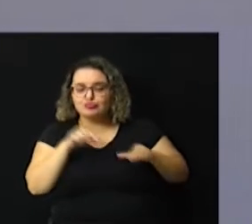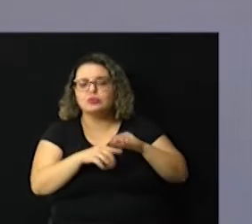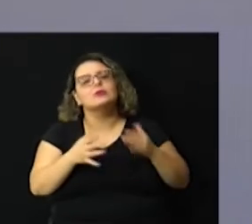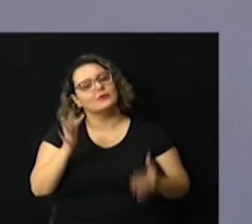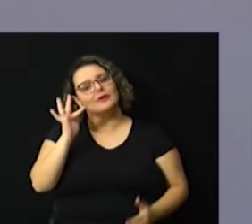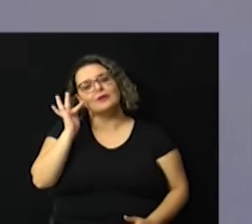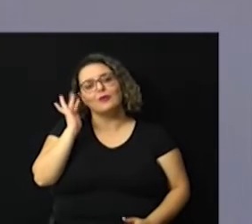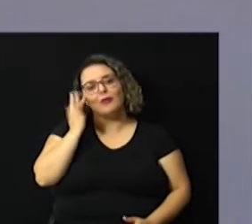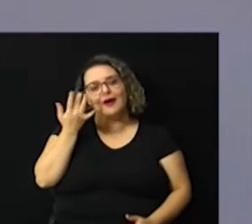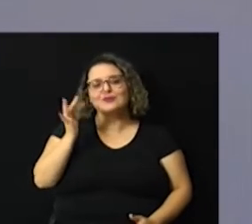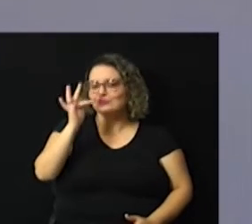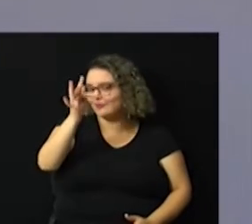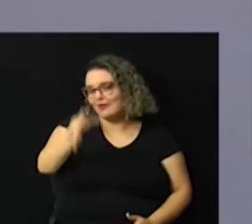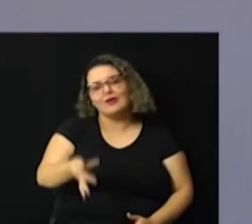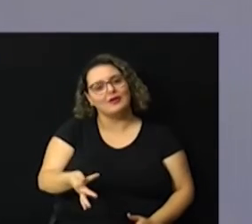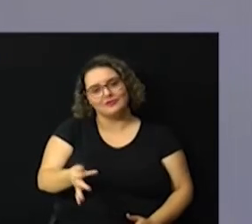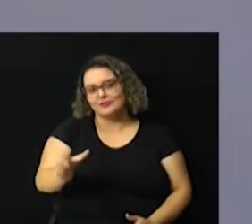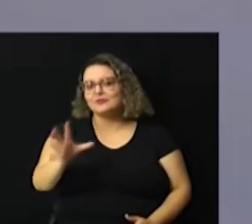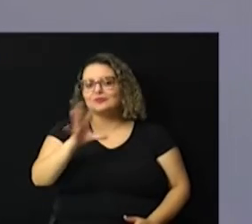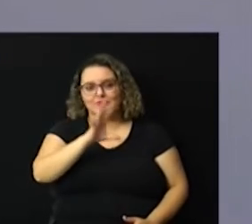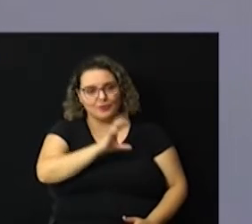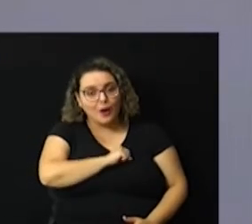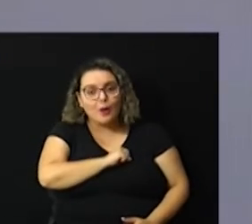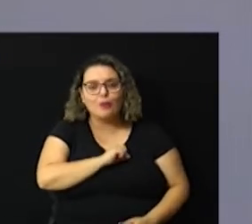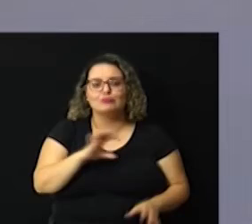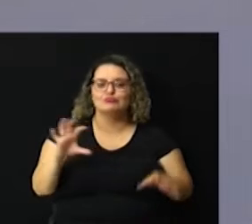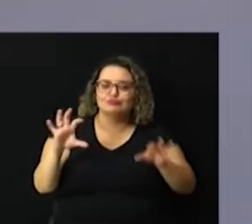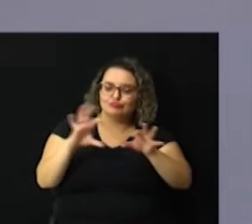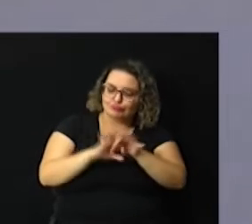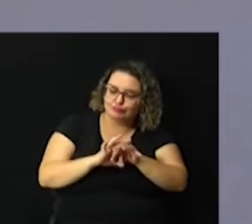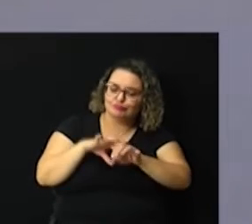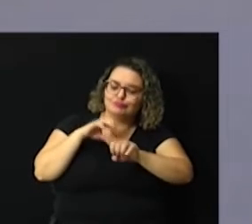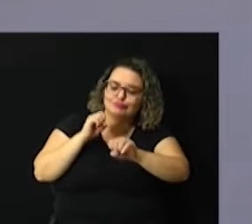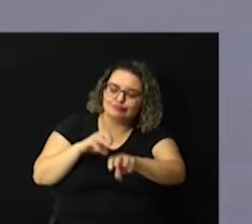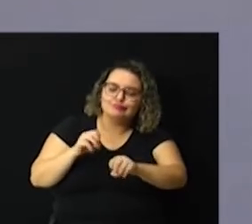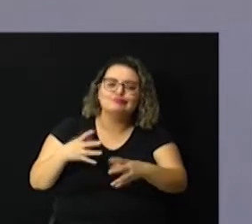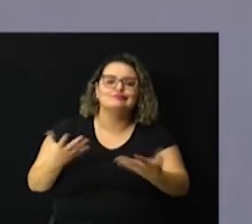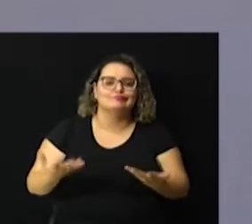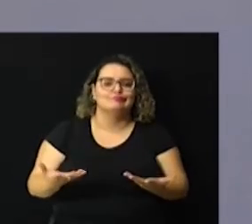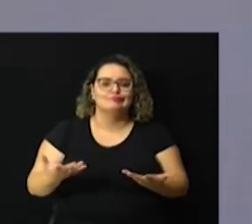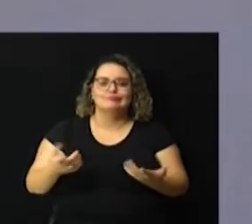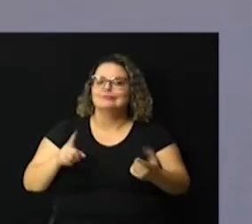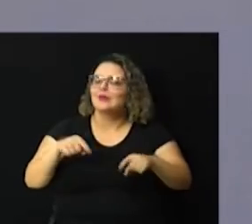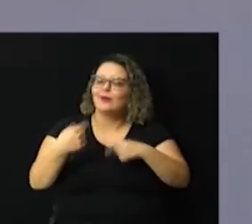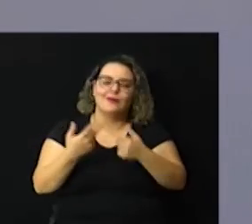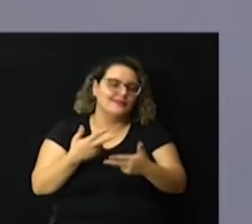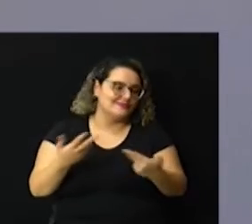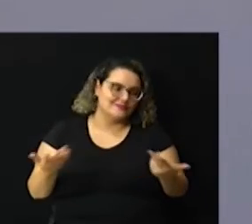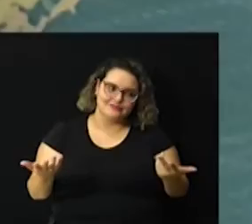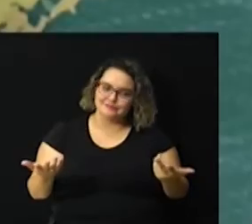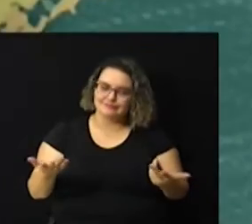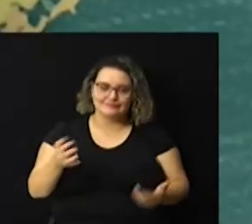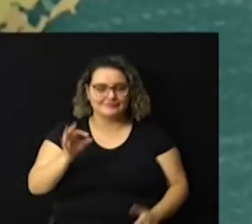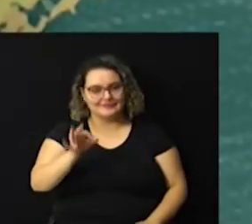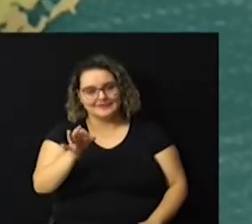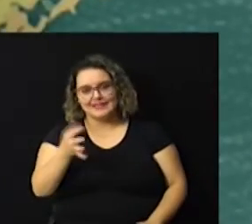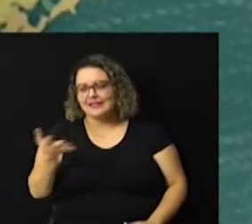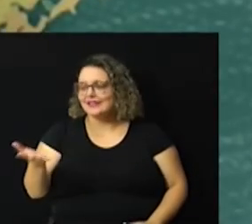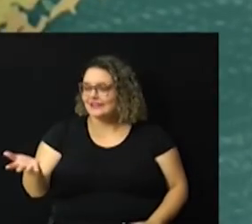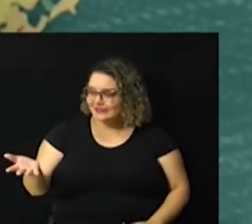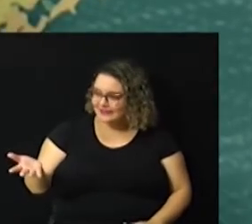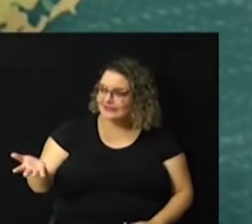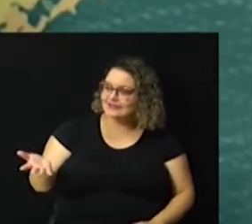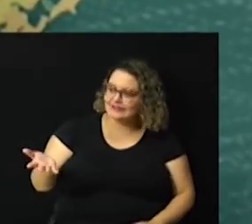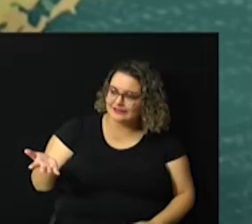esse é o futuro. Enfim, para mim, a educação tem que estar atrelada a afeto, senão são outras coisas. Não, com certeza.